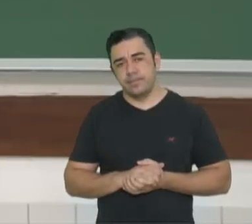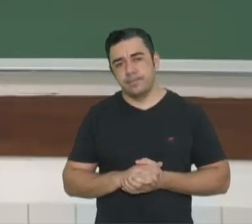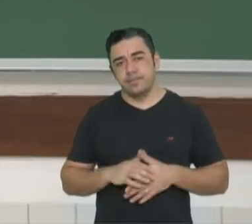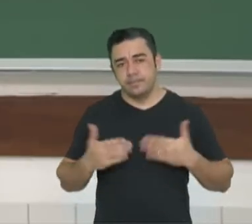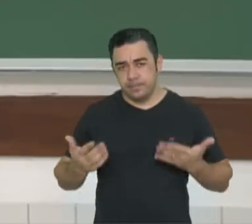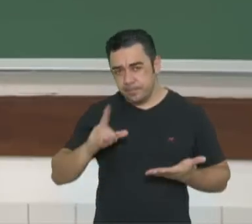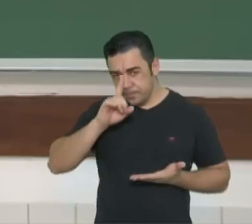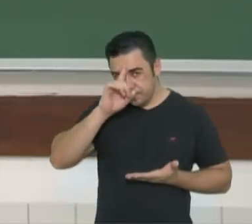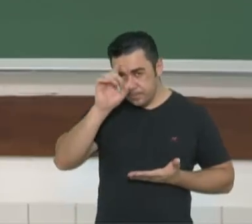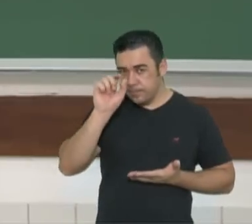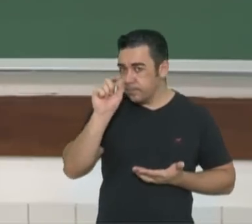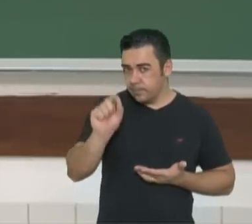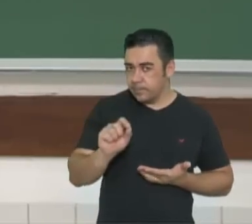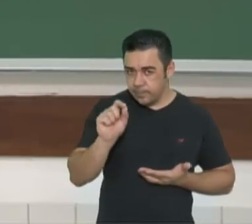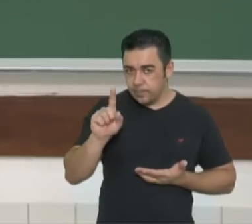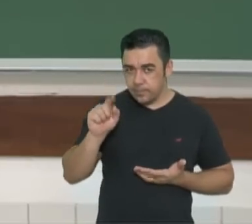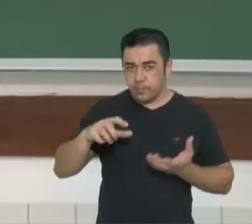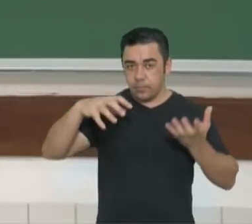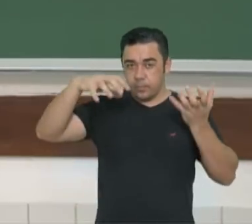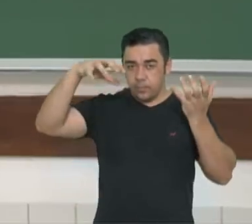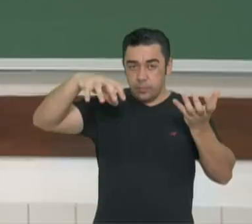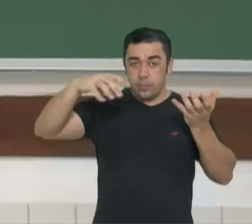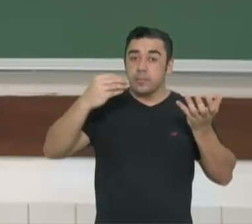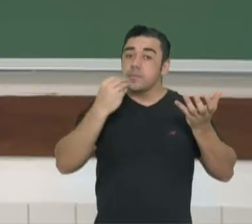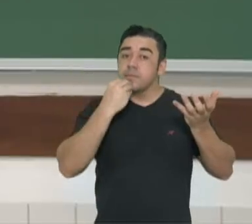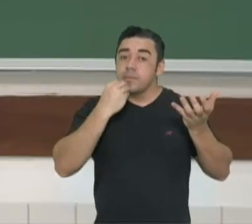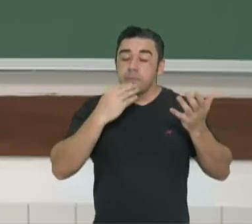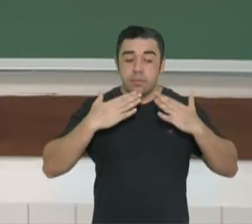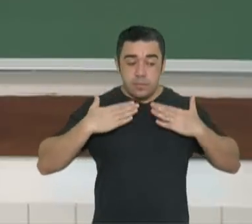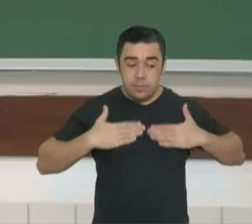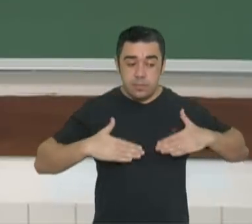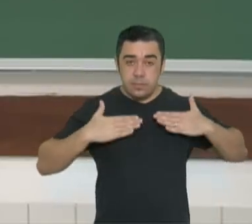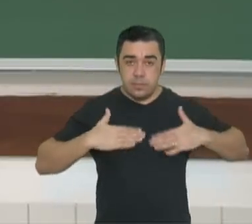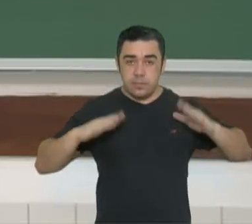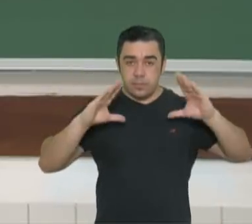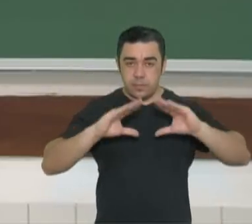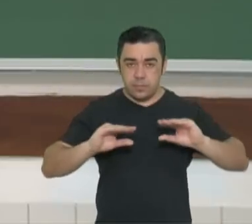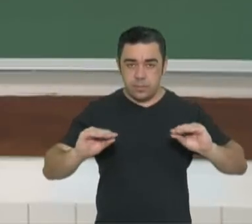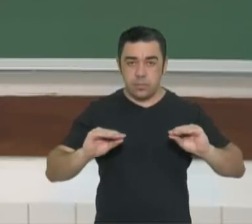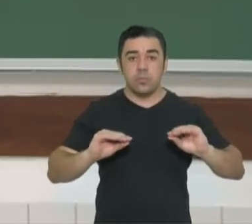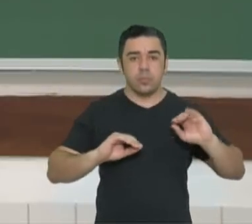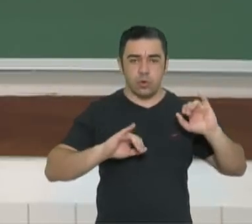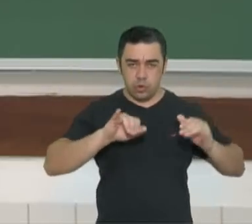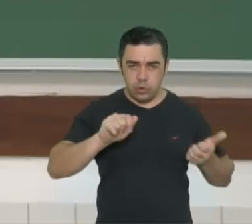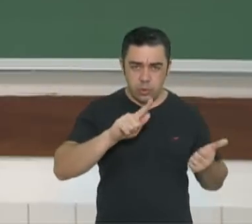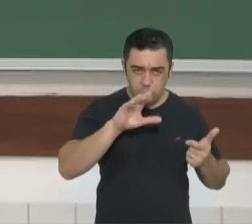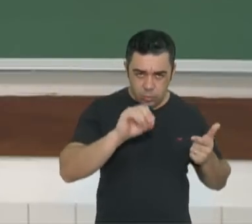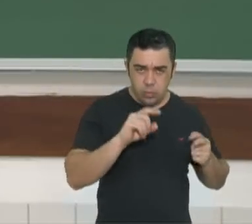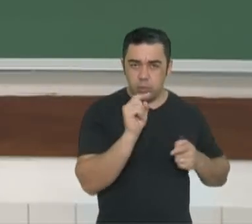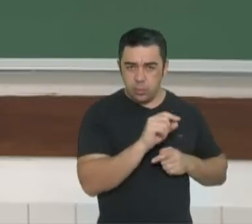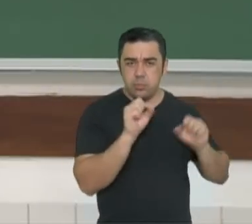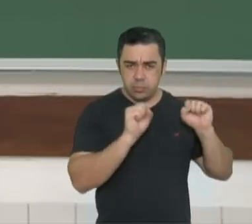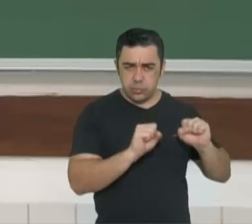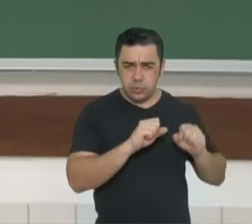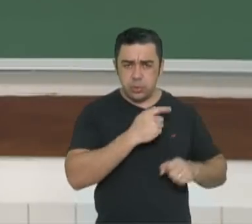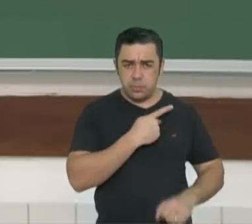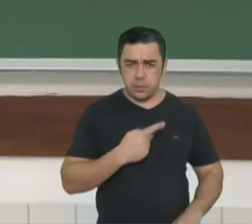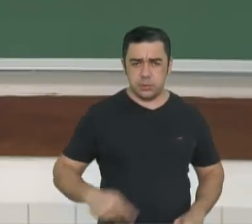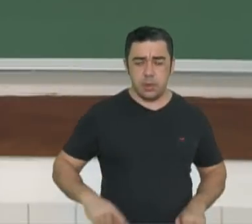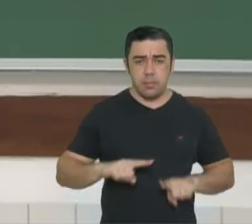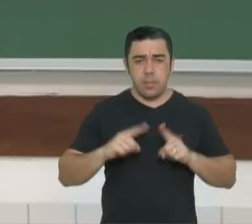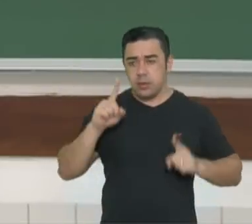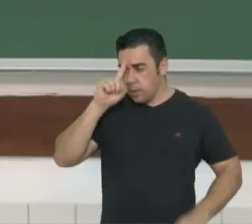Então a ideia do Congresso era acalmar os ânimos. O Jango poderia ser presidente, mas ele não mandaria no governo, não teria